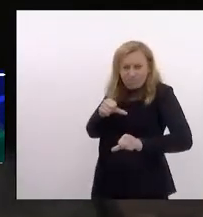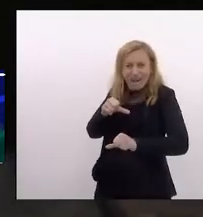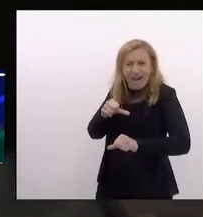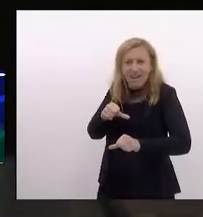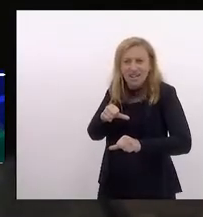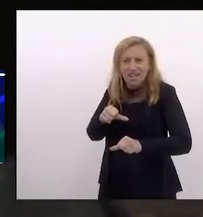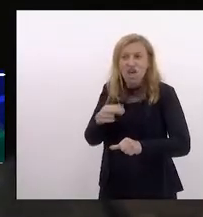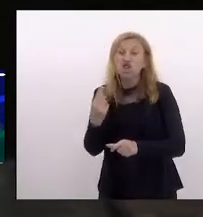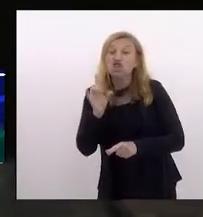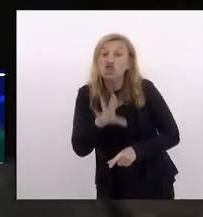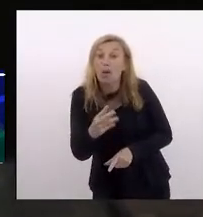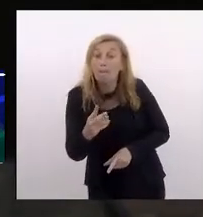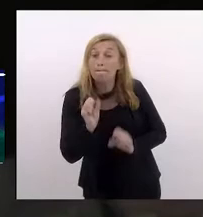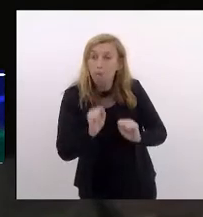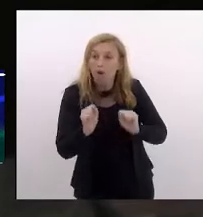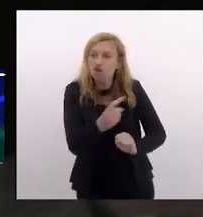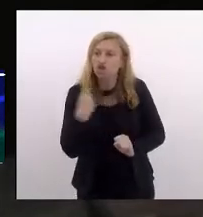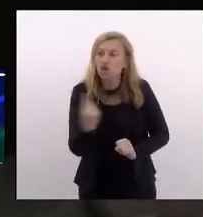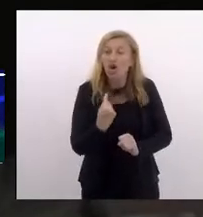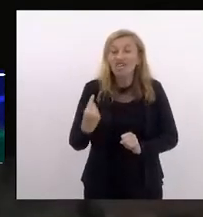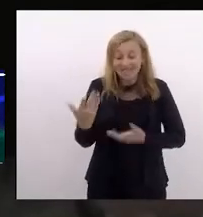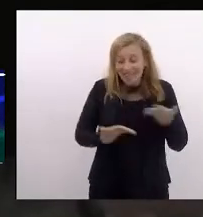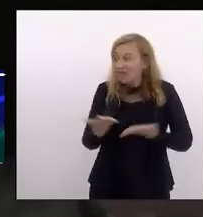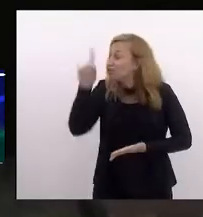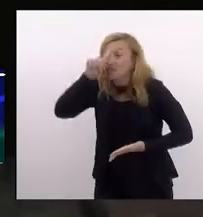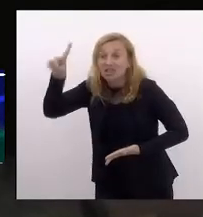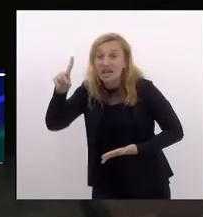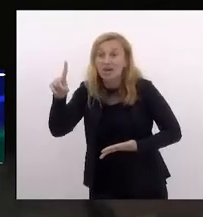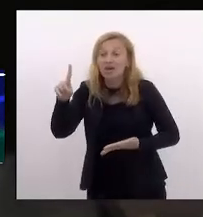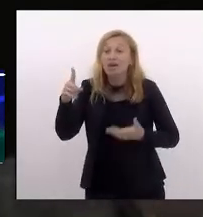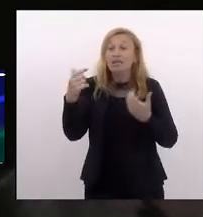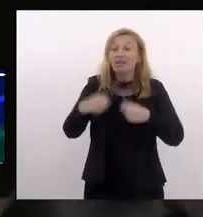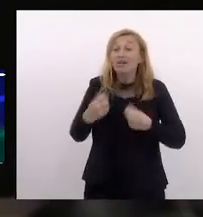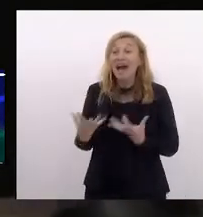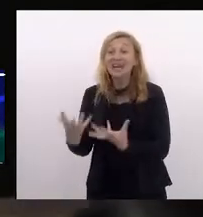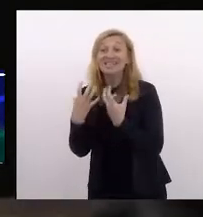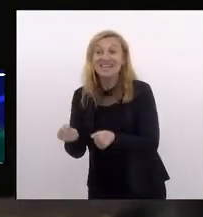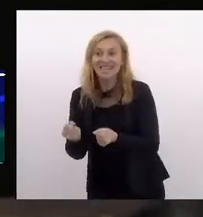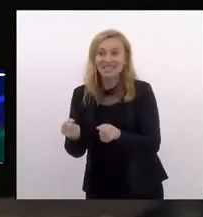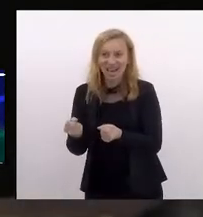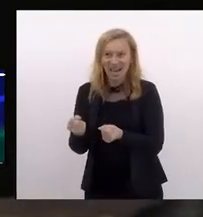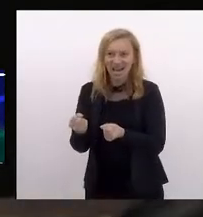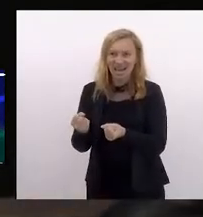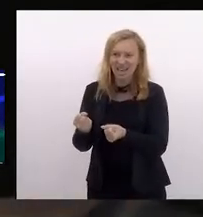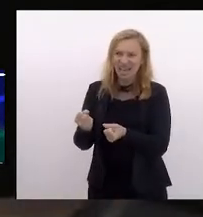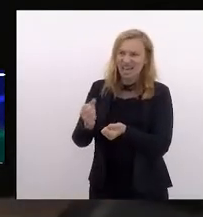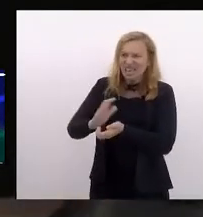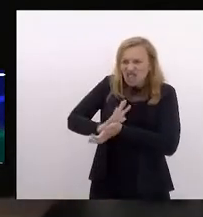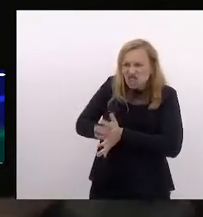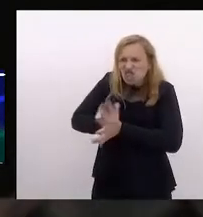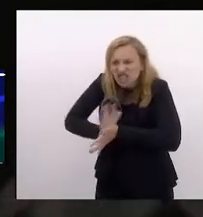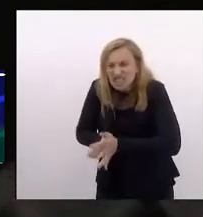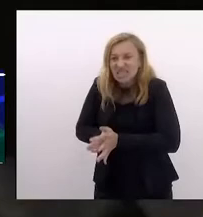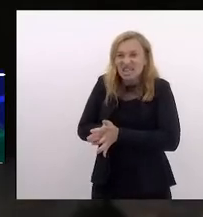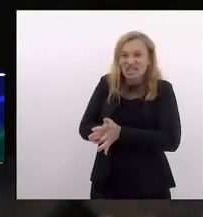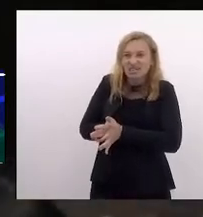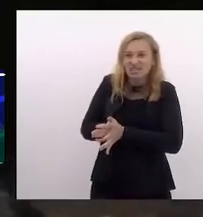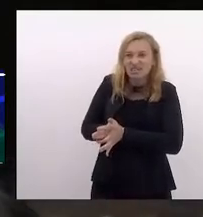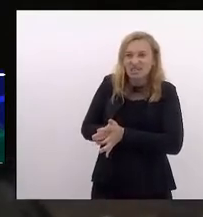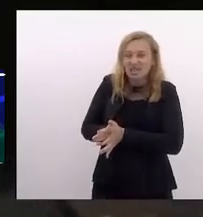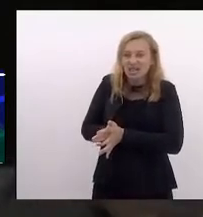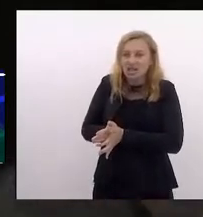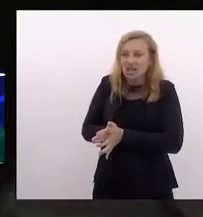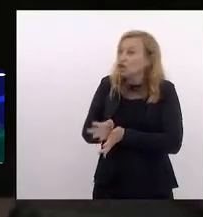a gente só pode nós cristãos temos que eu tô lerado sermos massacrados esmagados e